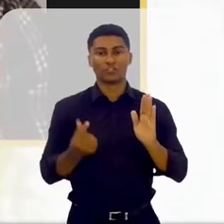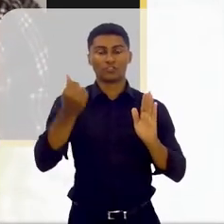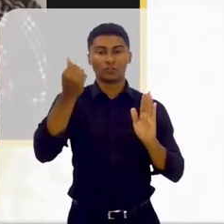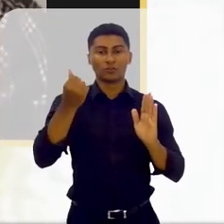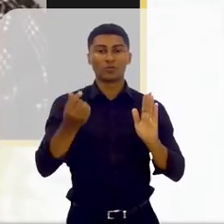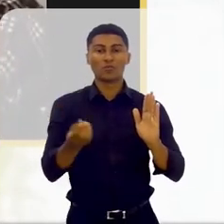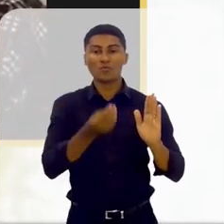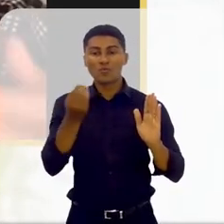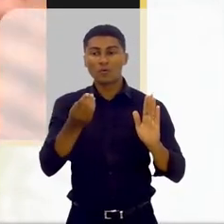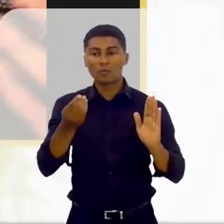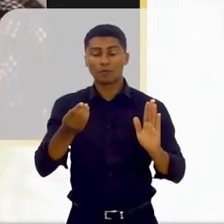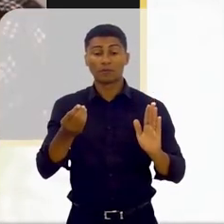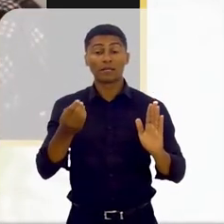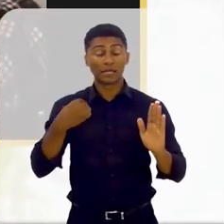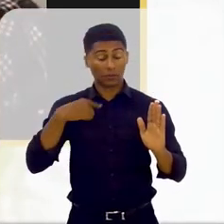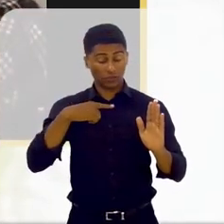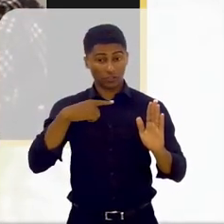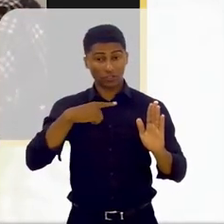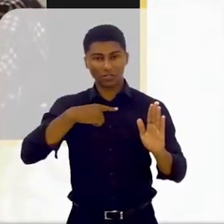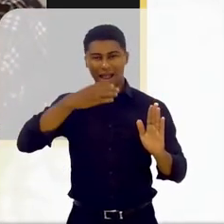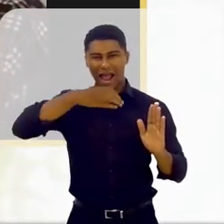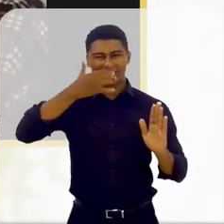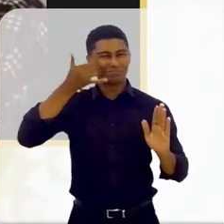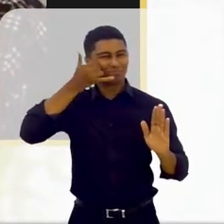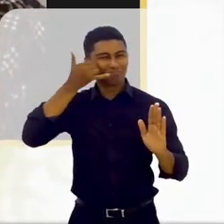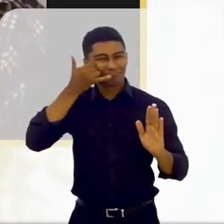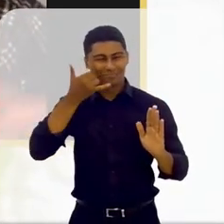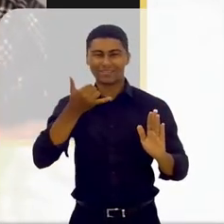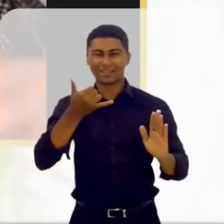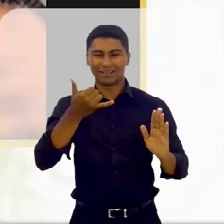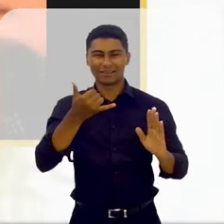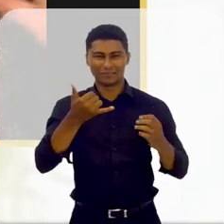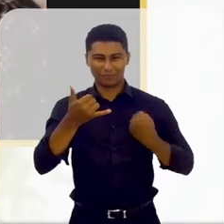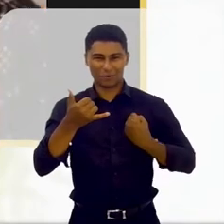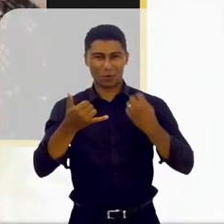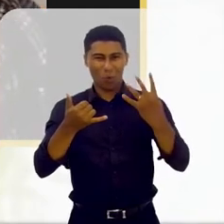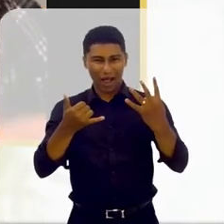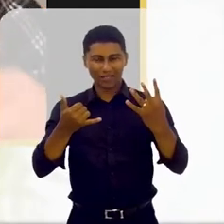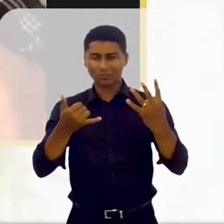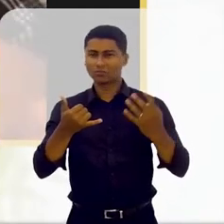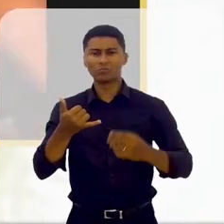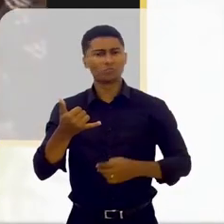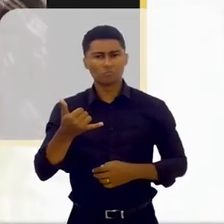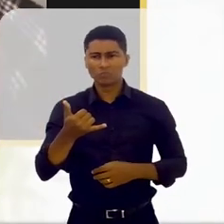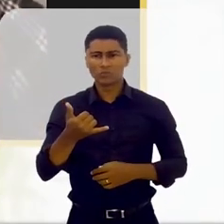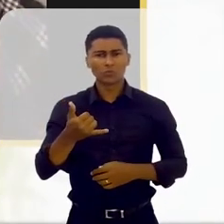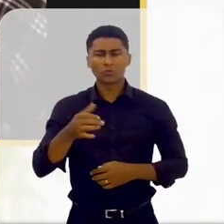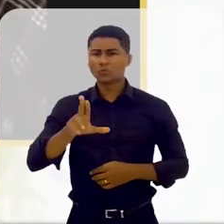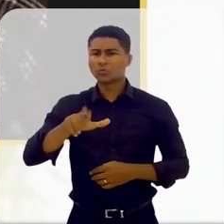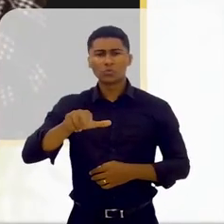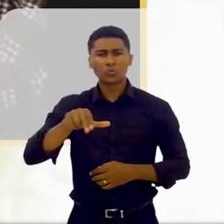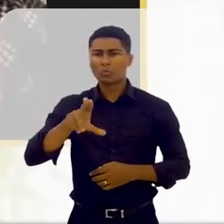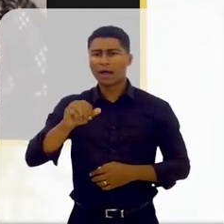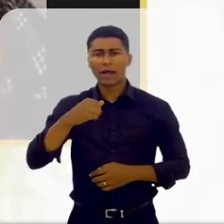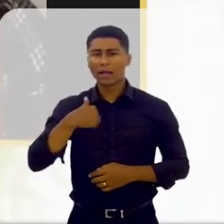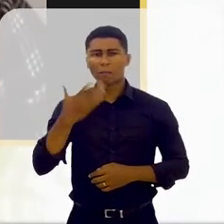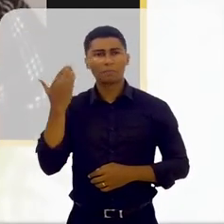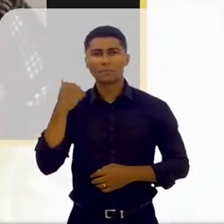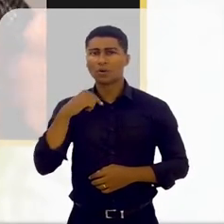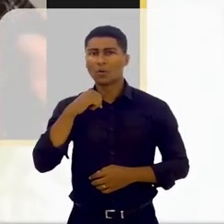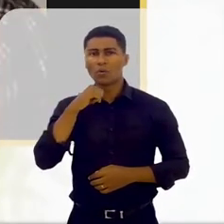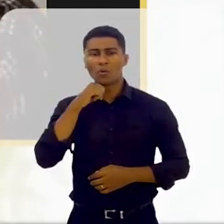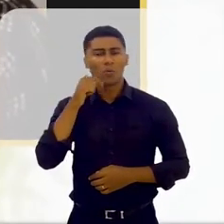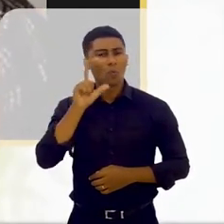através de um iPhone. Eu tinha um iPhone 4S. Né? Eu nunca tive esse luxo de poder chegar ali e comprar um negócio, até porque